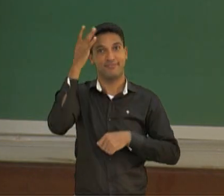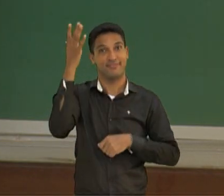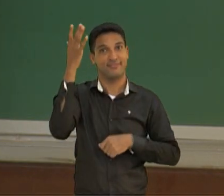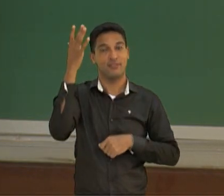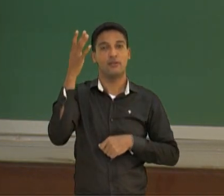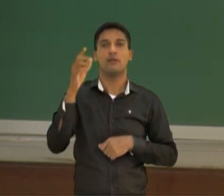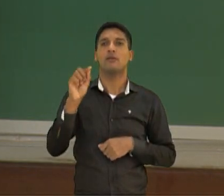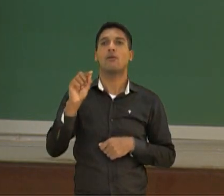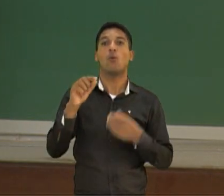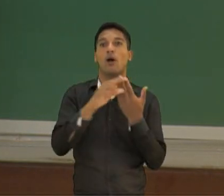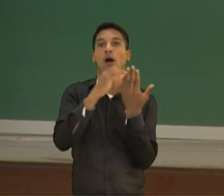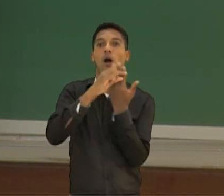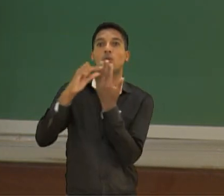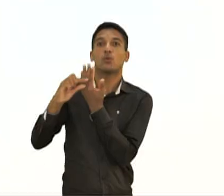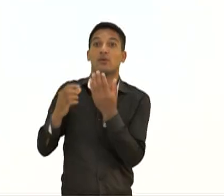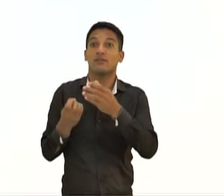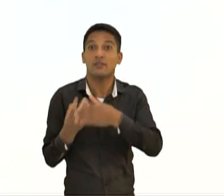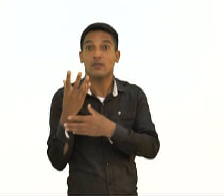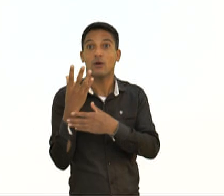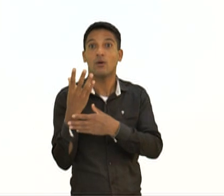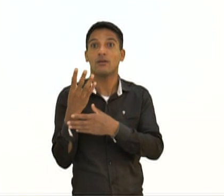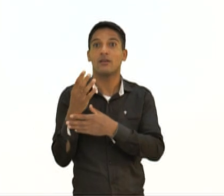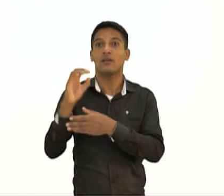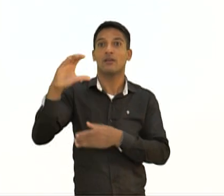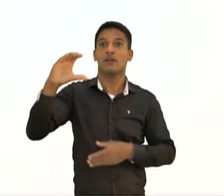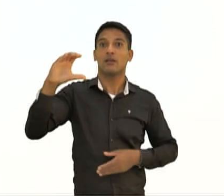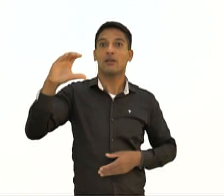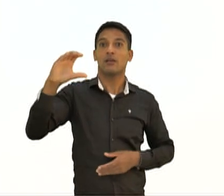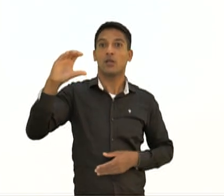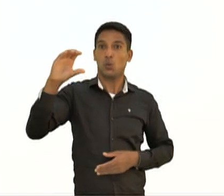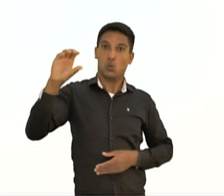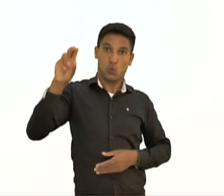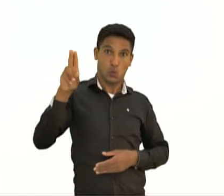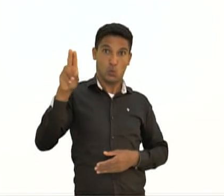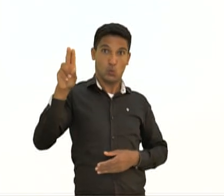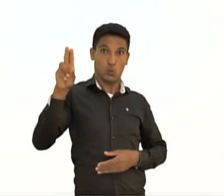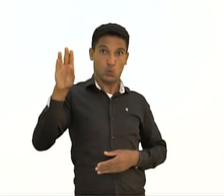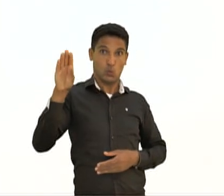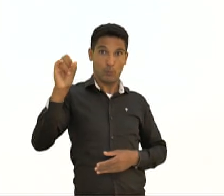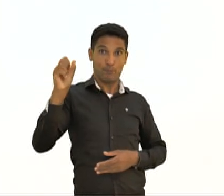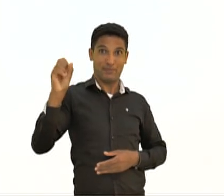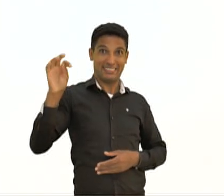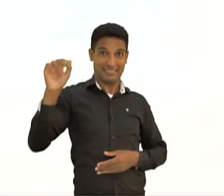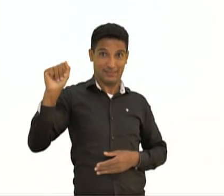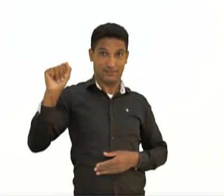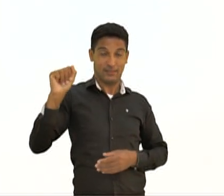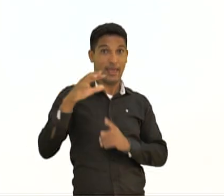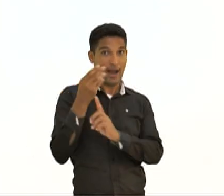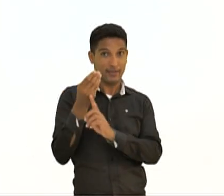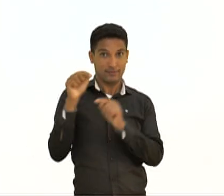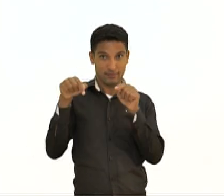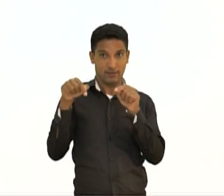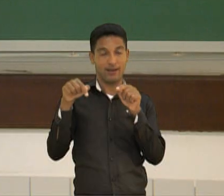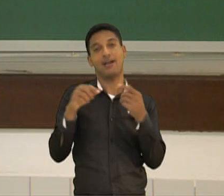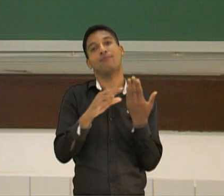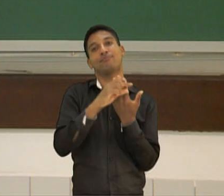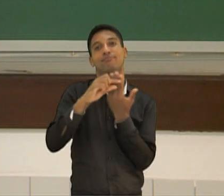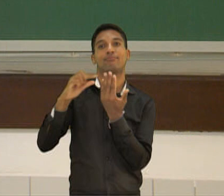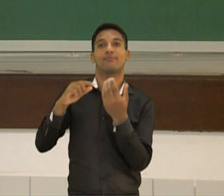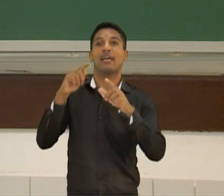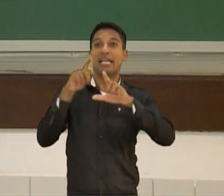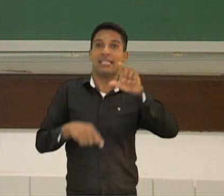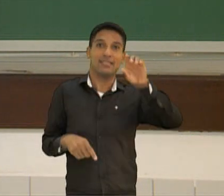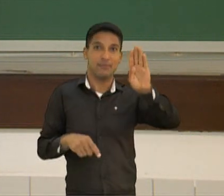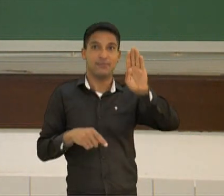do movimento cubista? Acertou quem colocou a letra B? Pablo Picasso e Georges Braque. Muito bem, né,